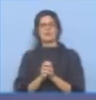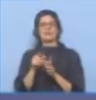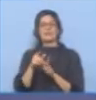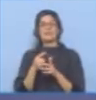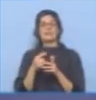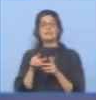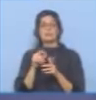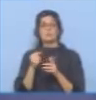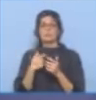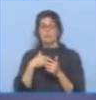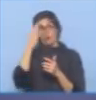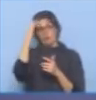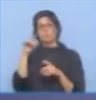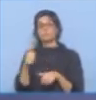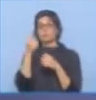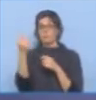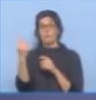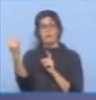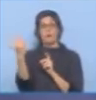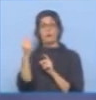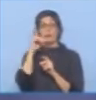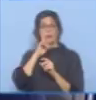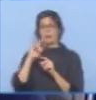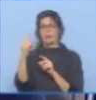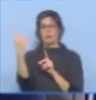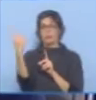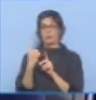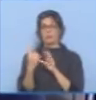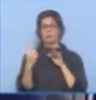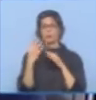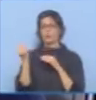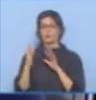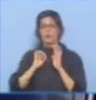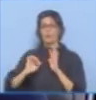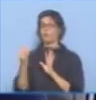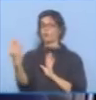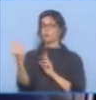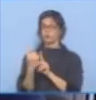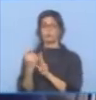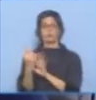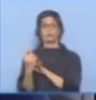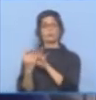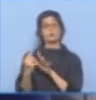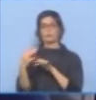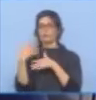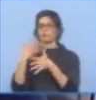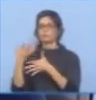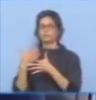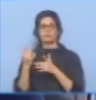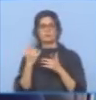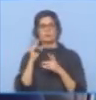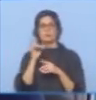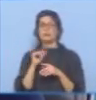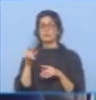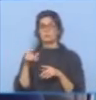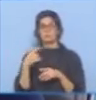pôr em contacto com os nossos jovens, não é? Porque, no fundo, são realidades... A senhora embaixadora também disse que, mesmo do ponto de vista dos nacionais do Panamá, a sua